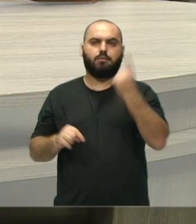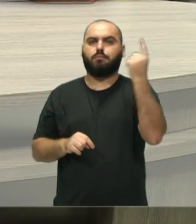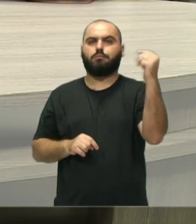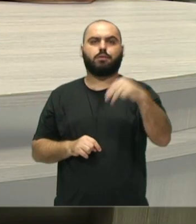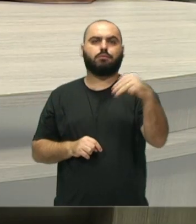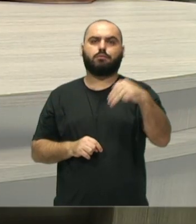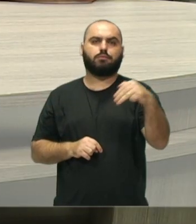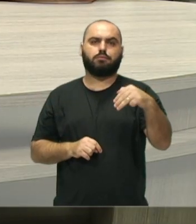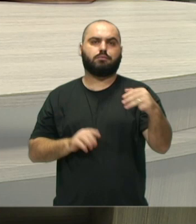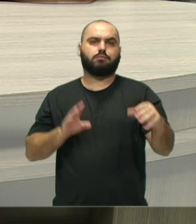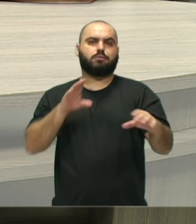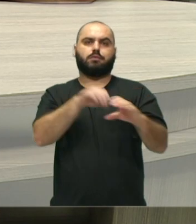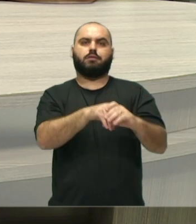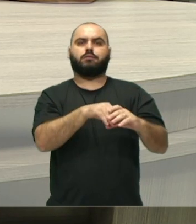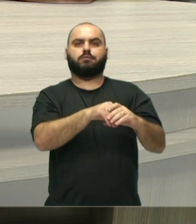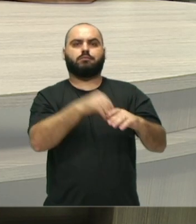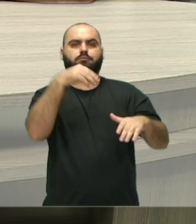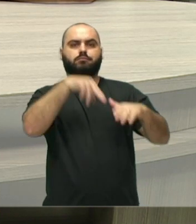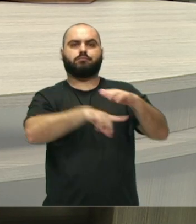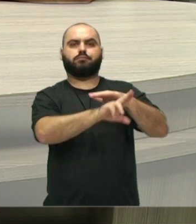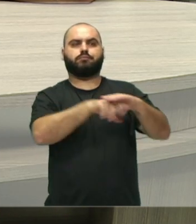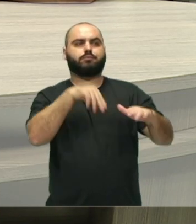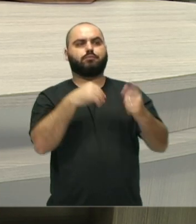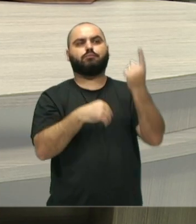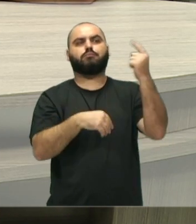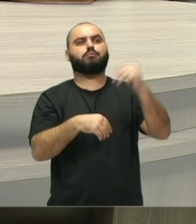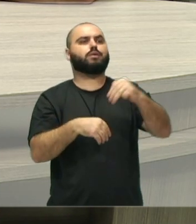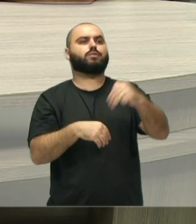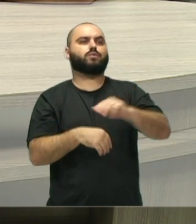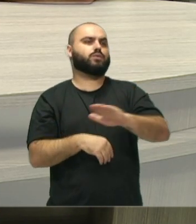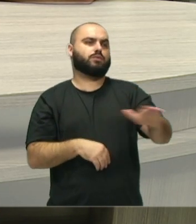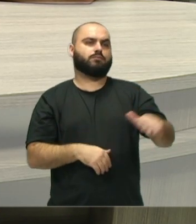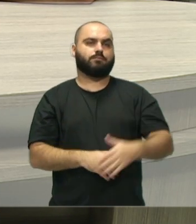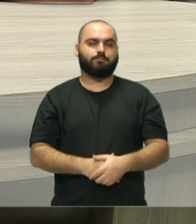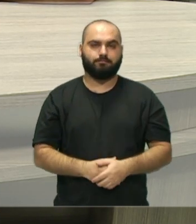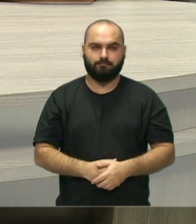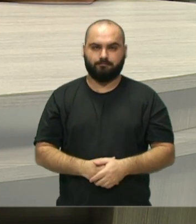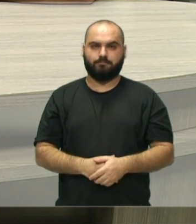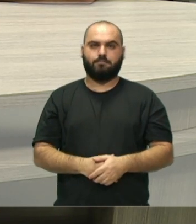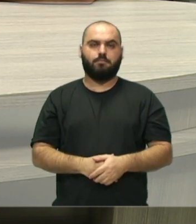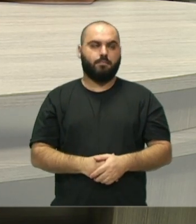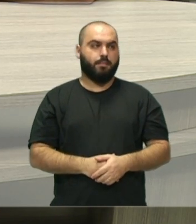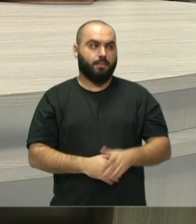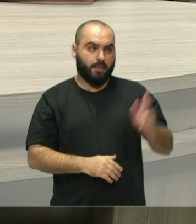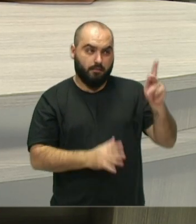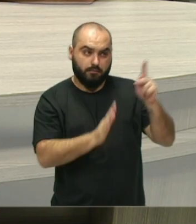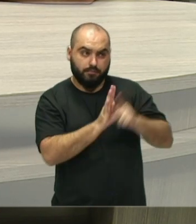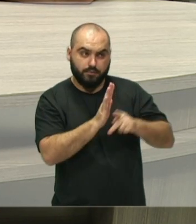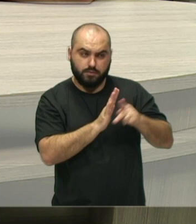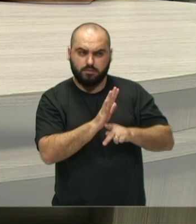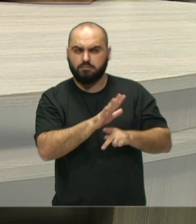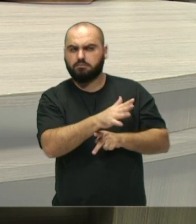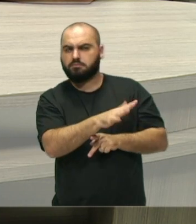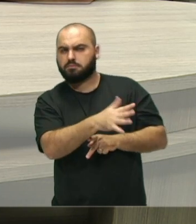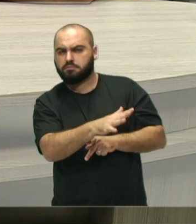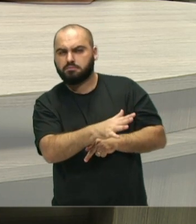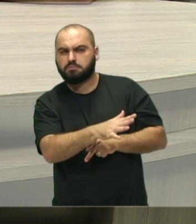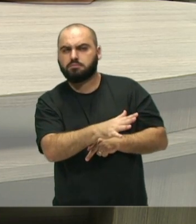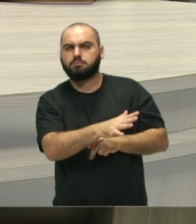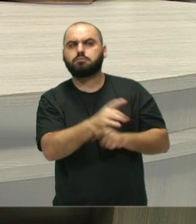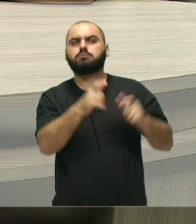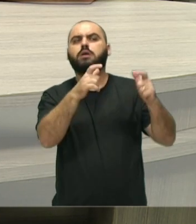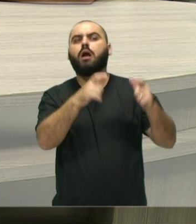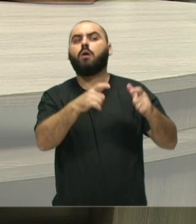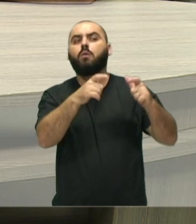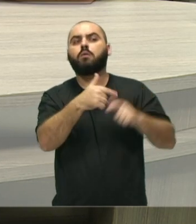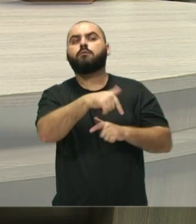minuto fazendo a travessia de um túnel desse. E o projeto é mais ou menos para que